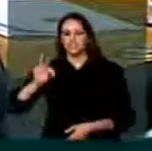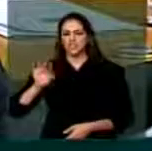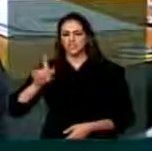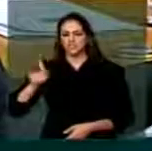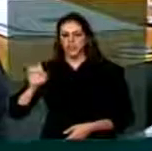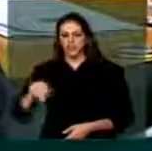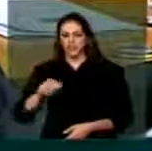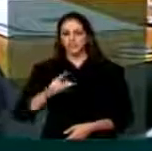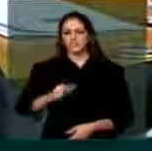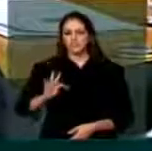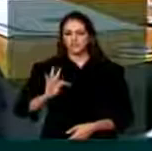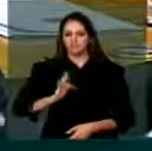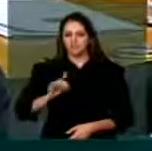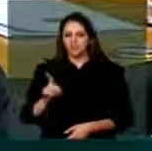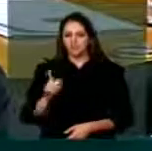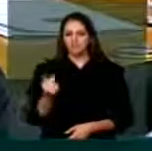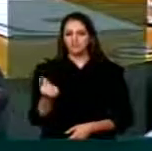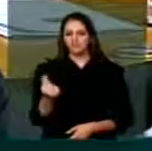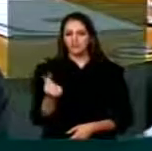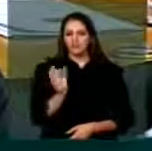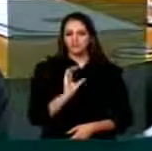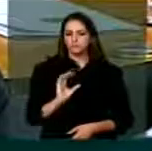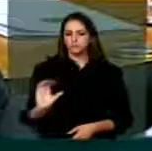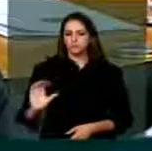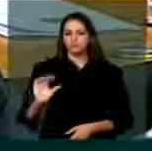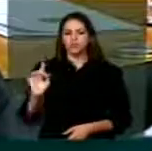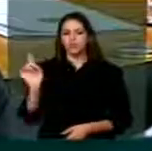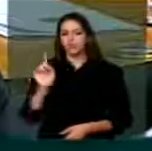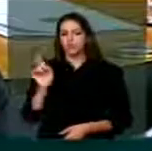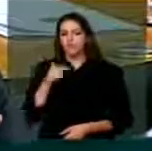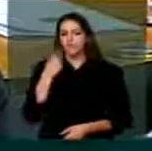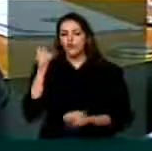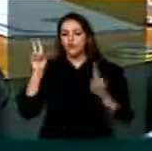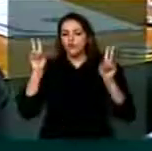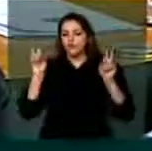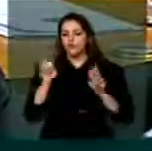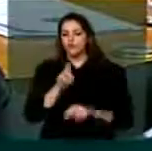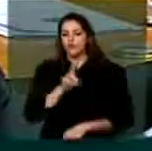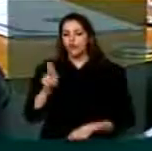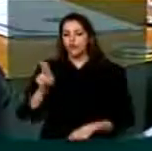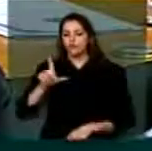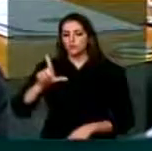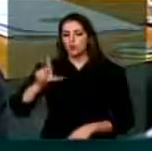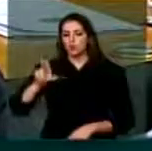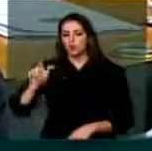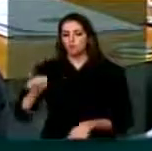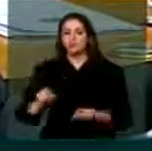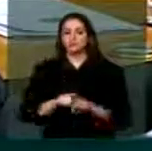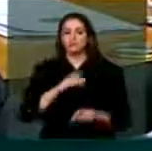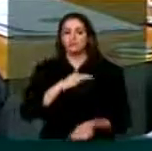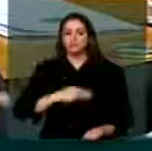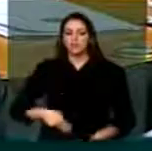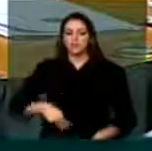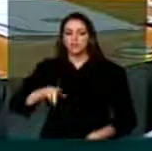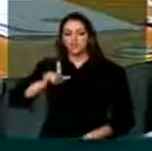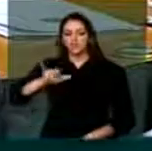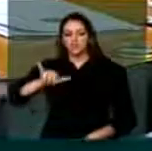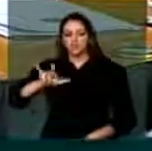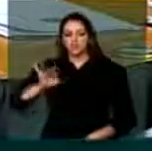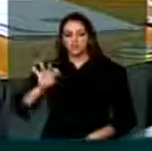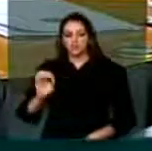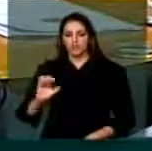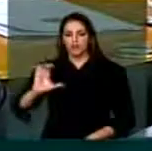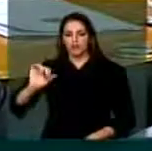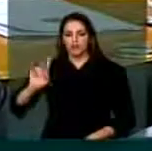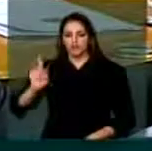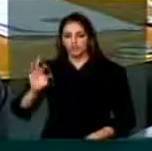agora, milhares de dólares para não envolver o ex-presidente Lula e o ministro Gilberto Carvalho nesses